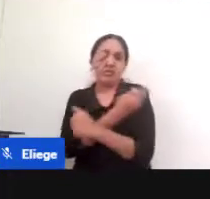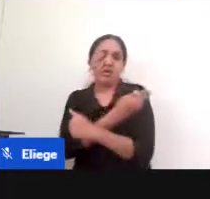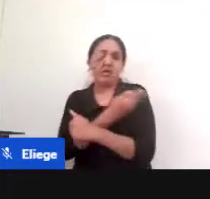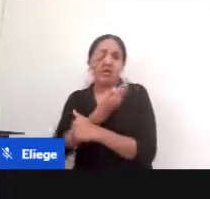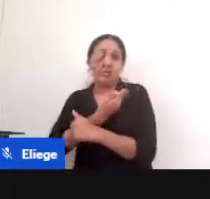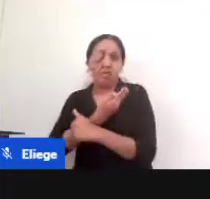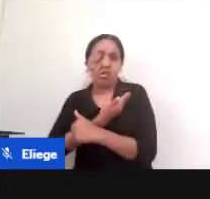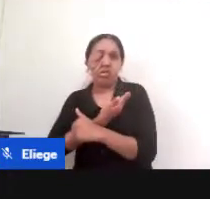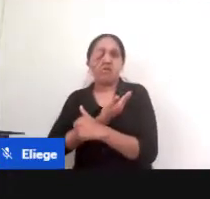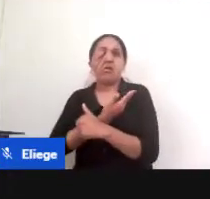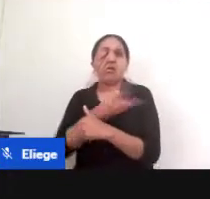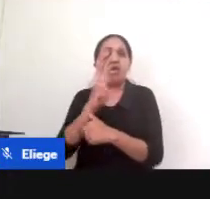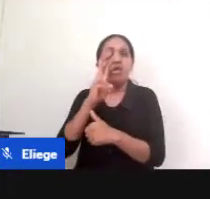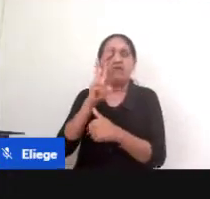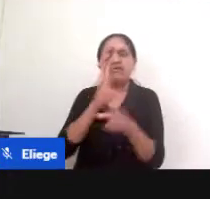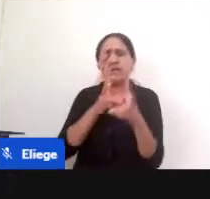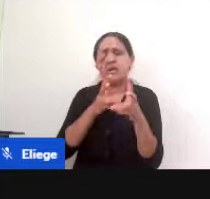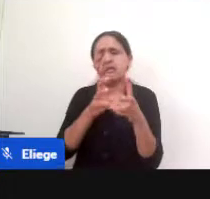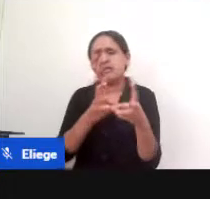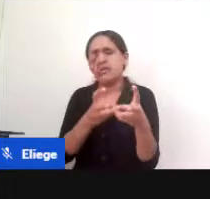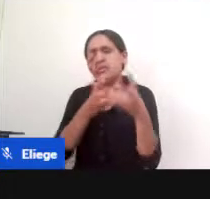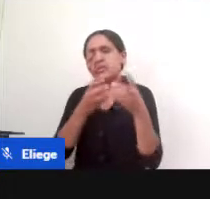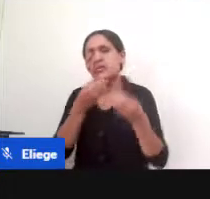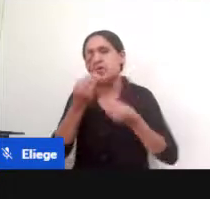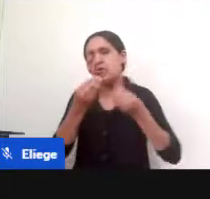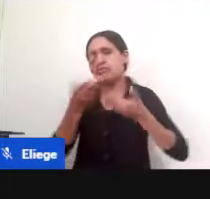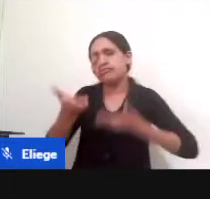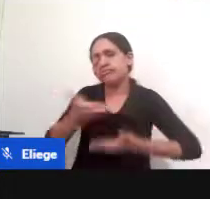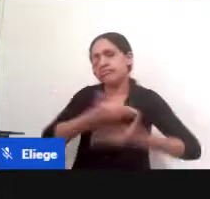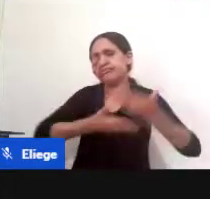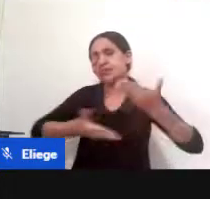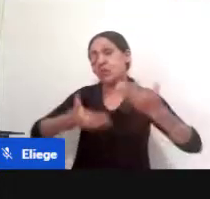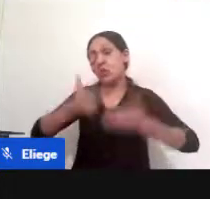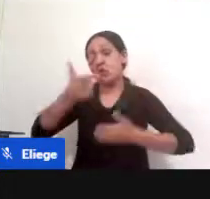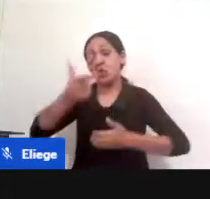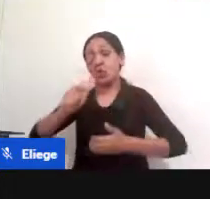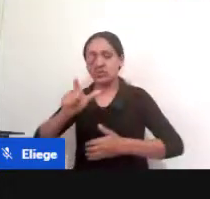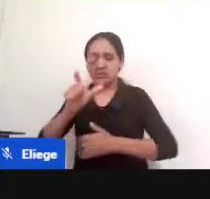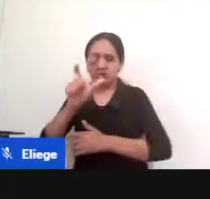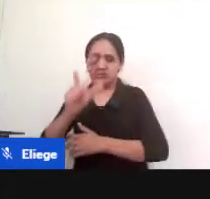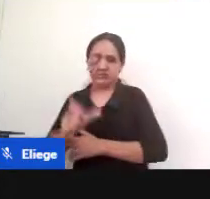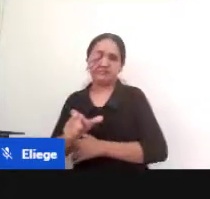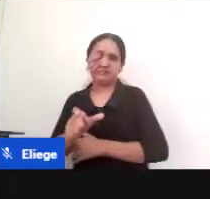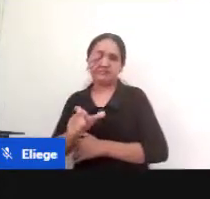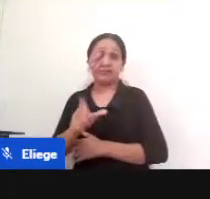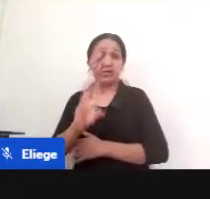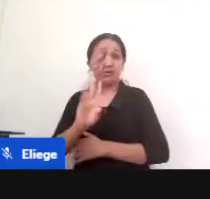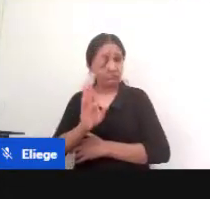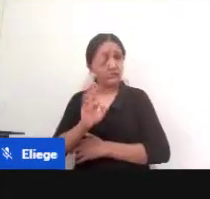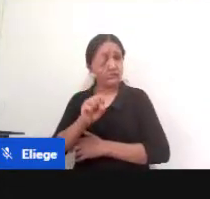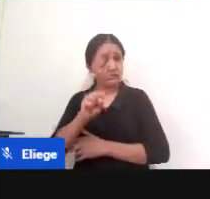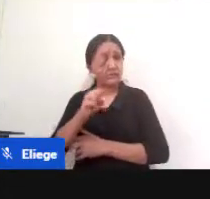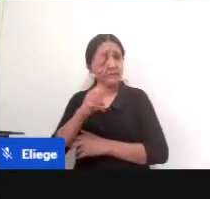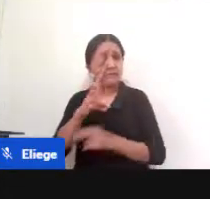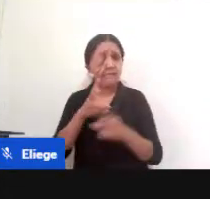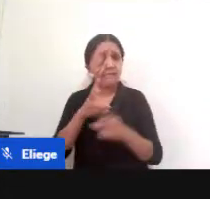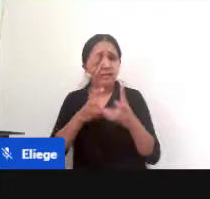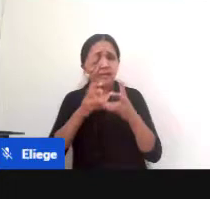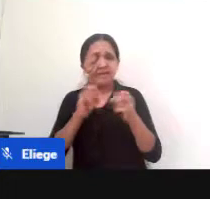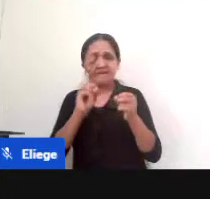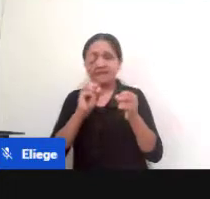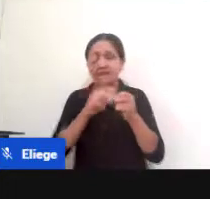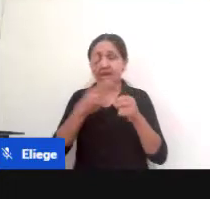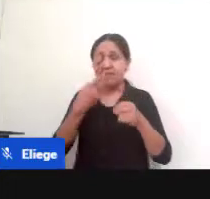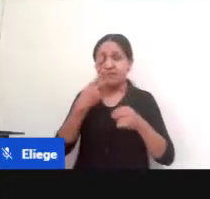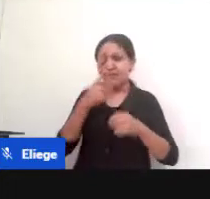a questão que se relaciona com o outro. A gente percebe muito isso na aula de educação física. Vai lá, faz logo, você não sabe.